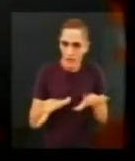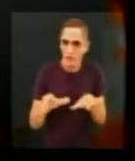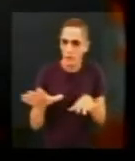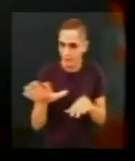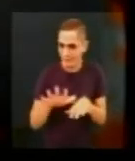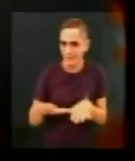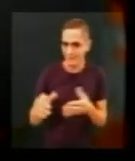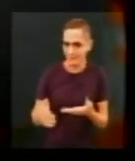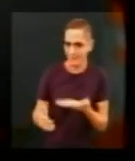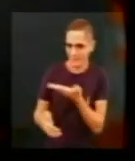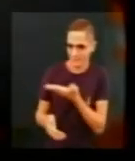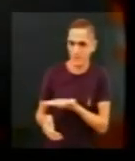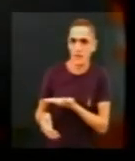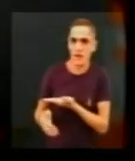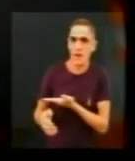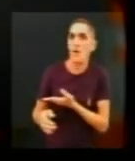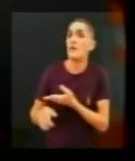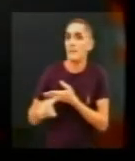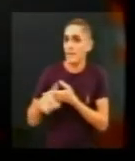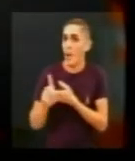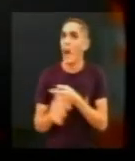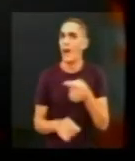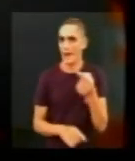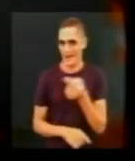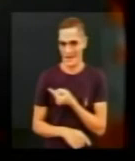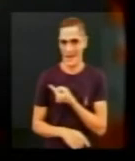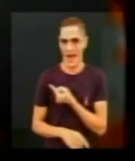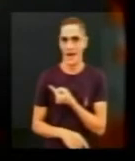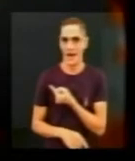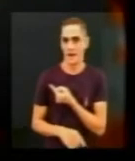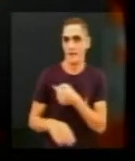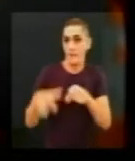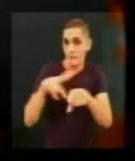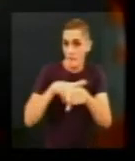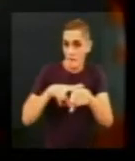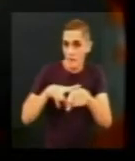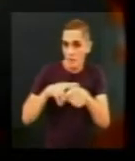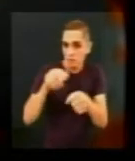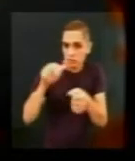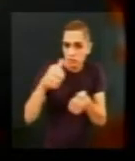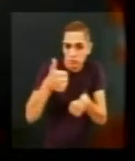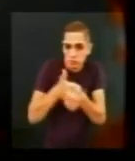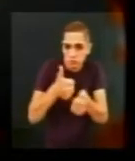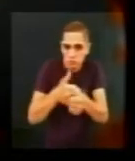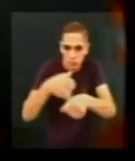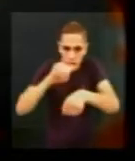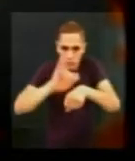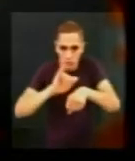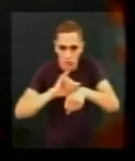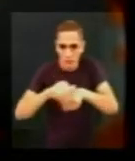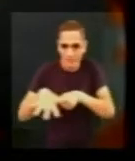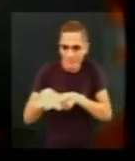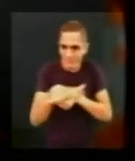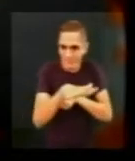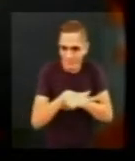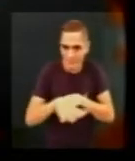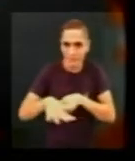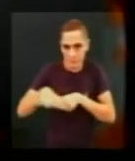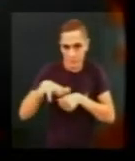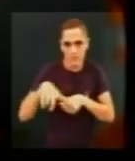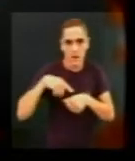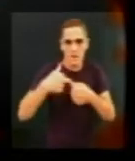primeiro. Então, naquela região, no entorno de São Paulo, nós temos